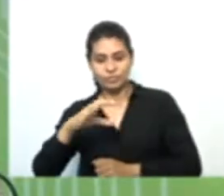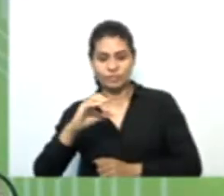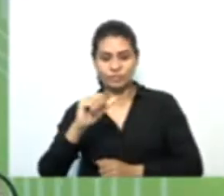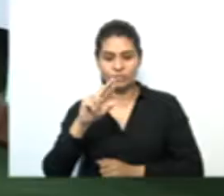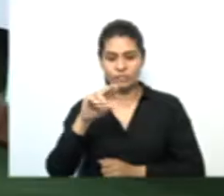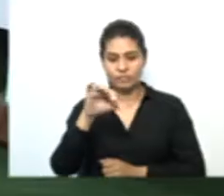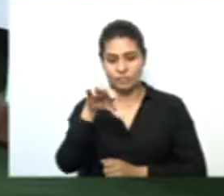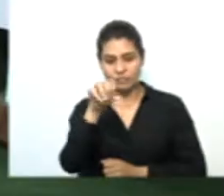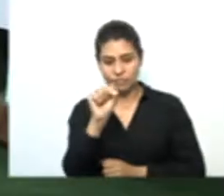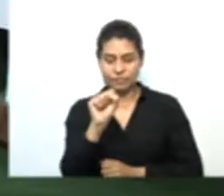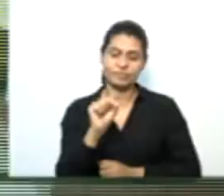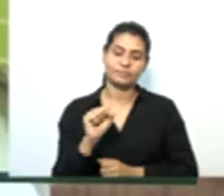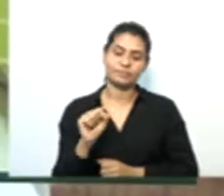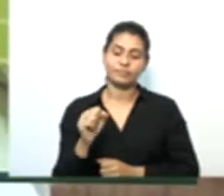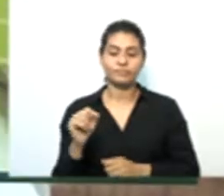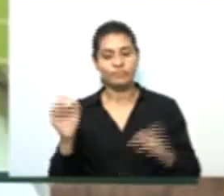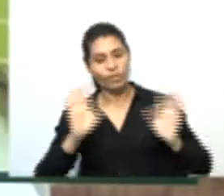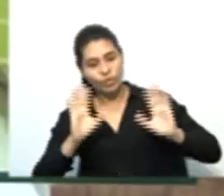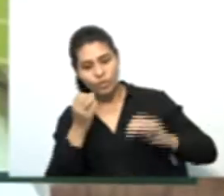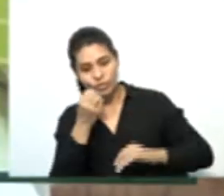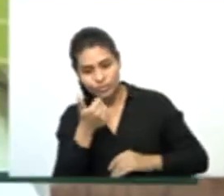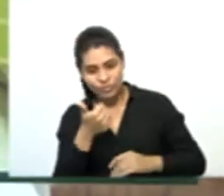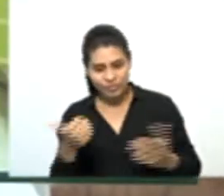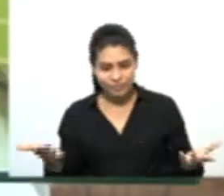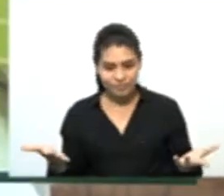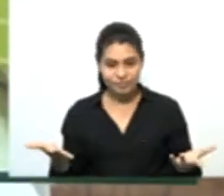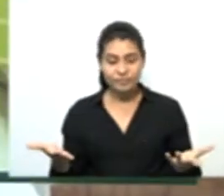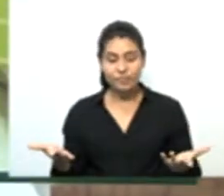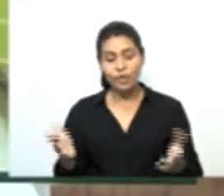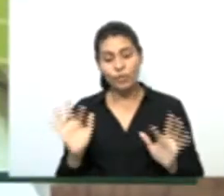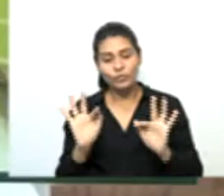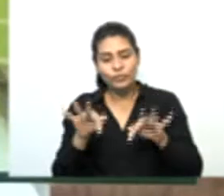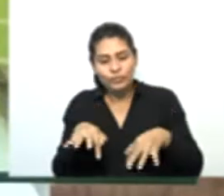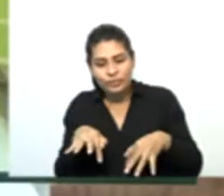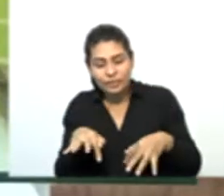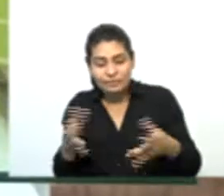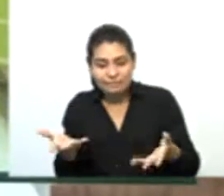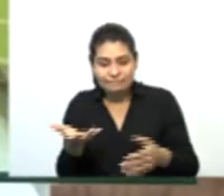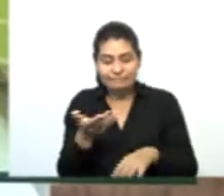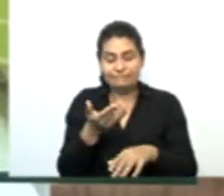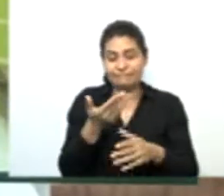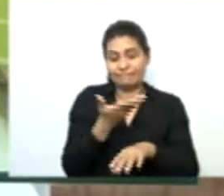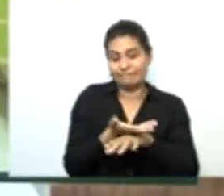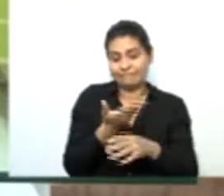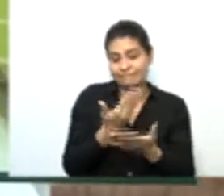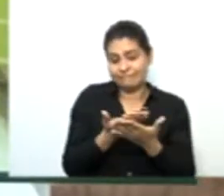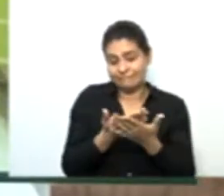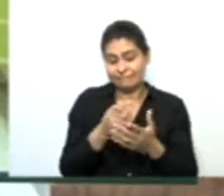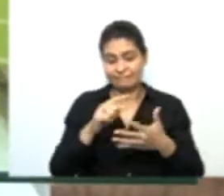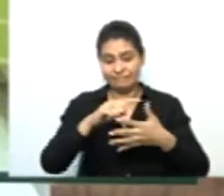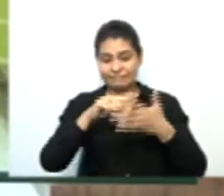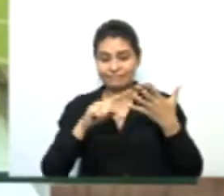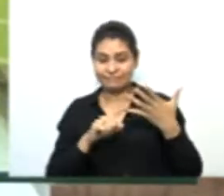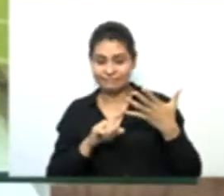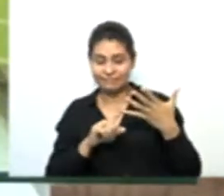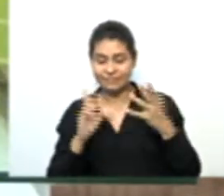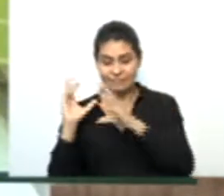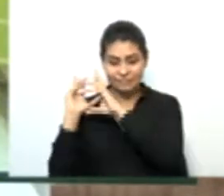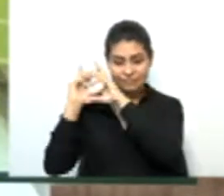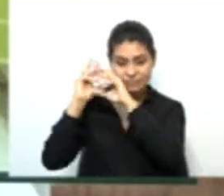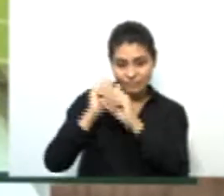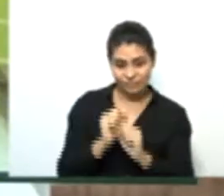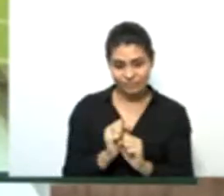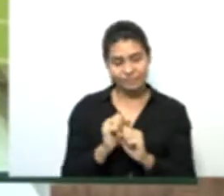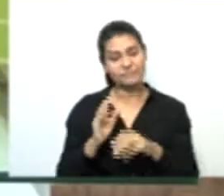Felipe. Olá, como vai? Estamos aqui na nossa última aula, aula 5, nossa aula de revisão,